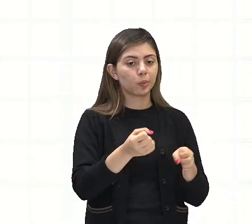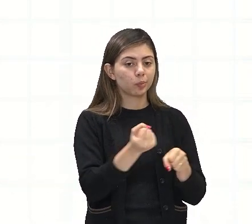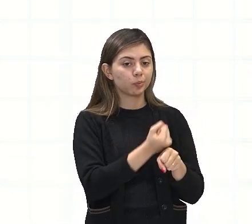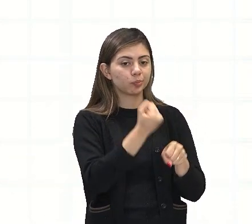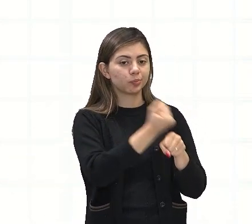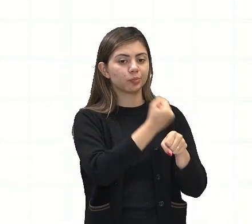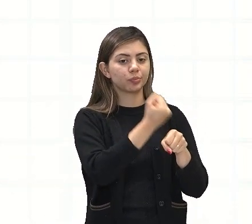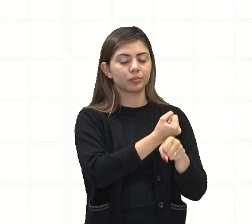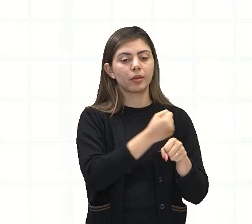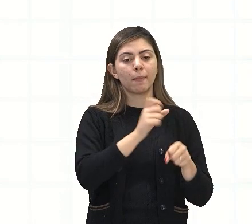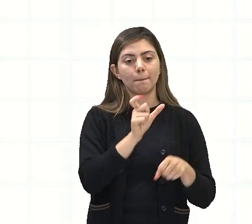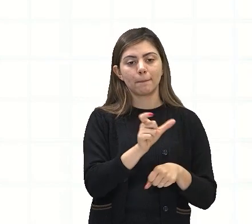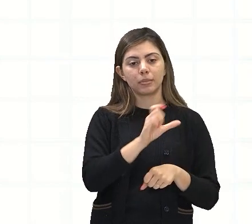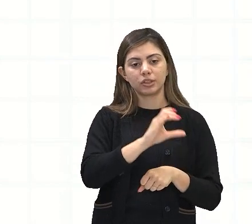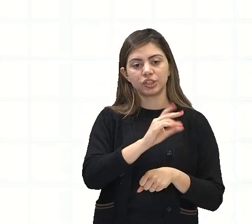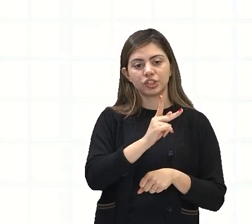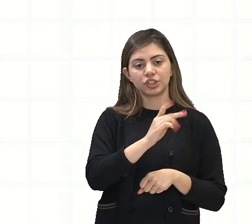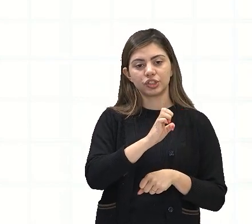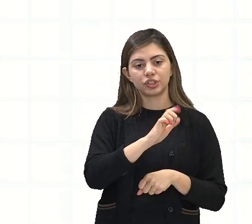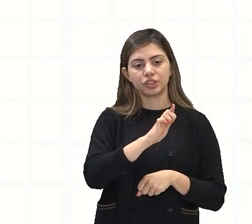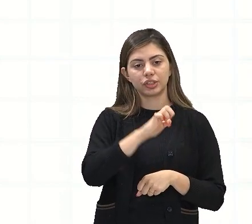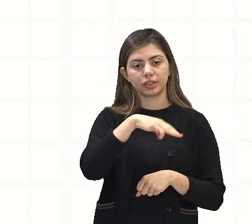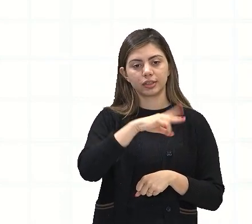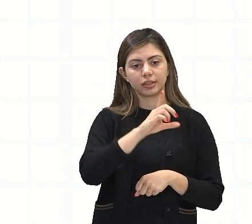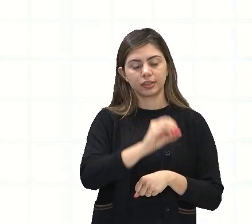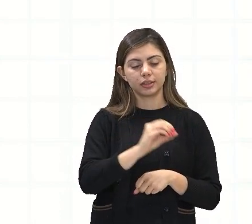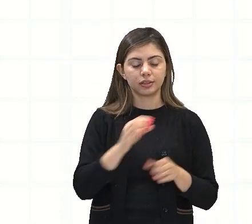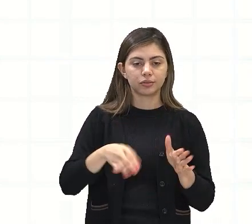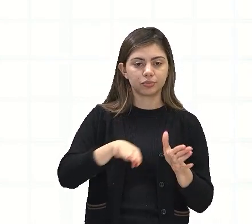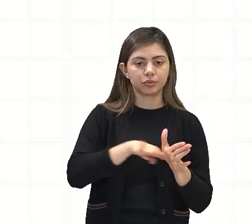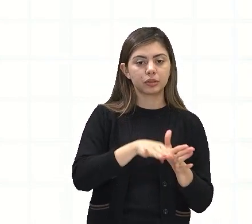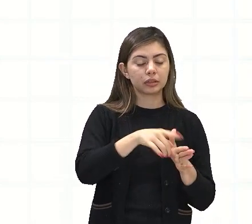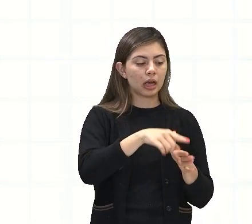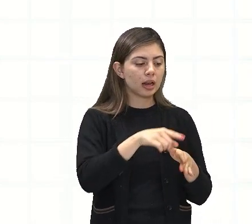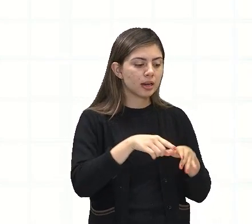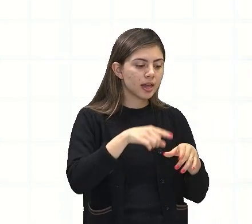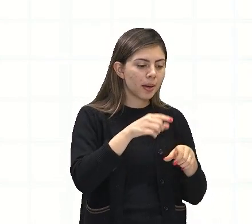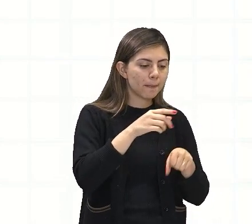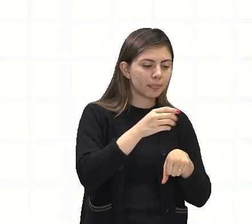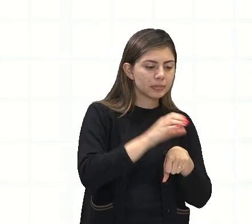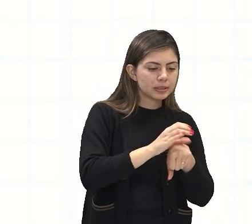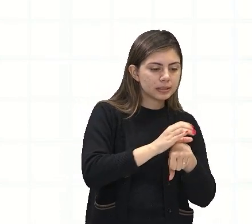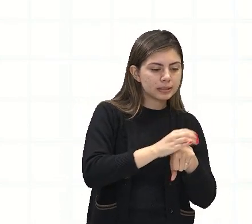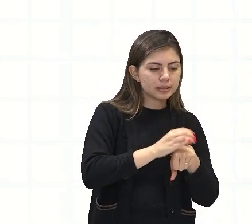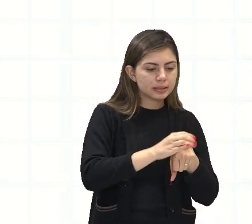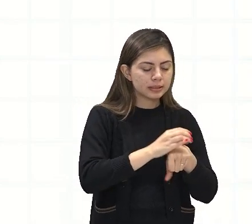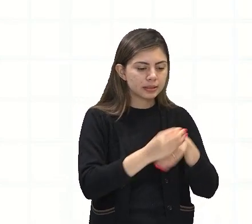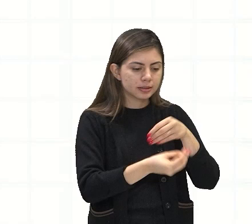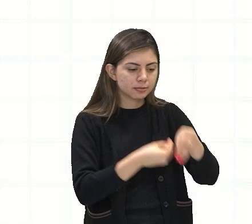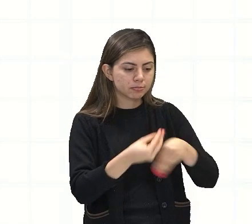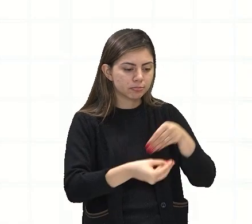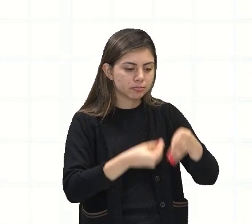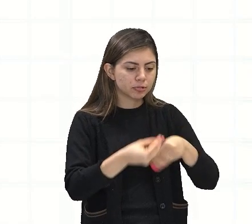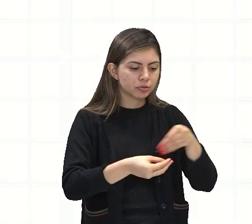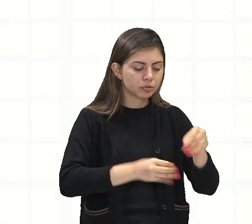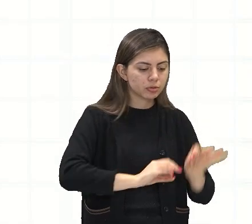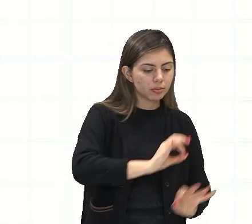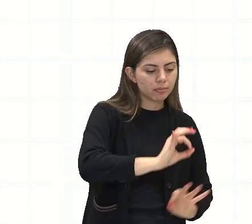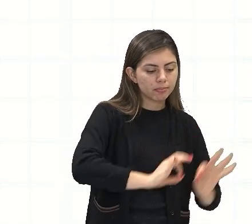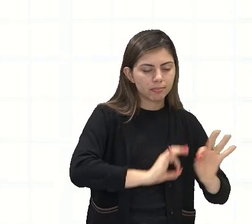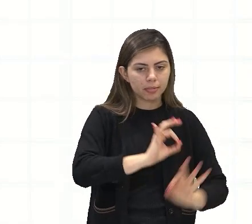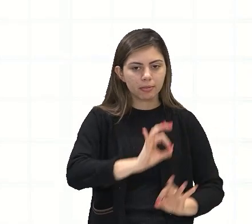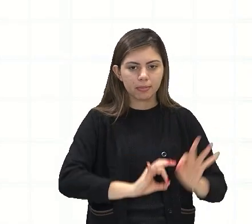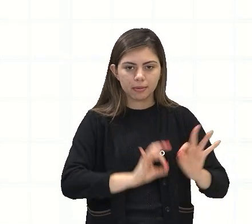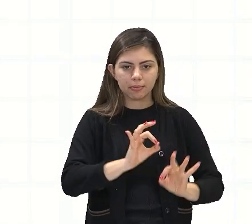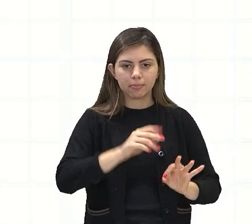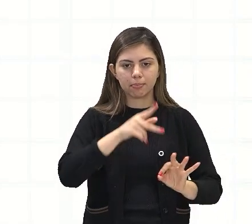chegando. Ele preparou a massa de cimento, preparou, olha isso, preparou,